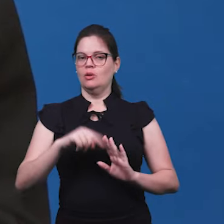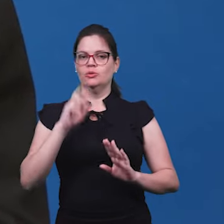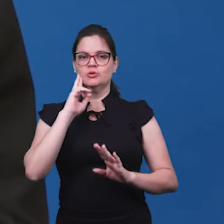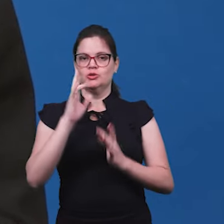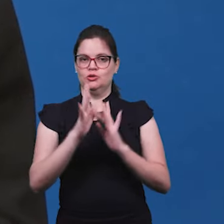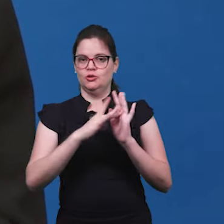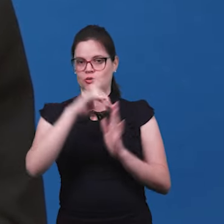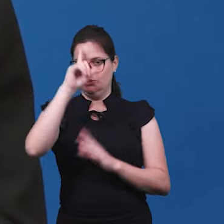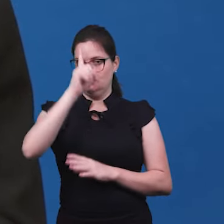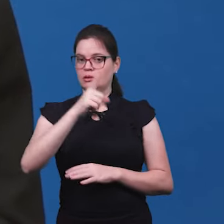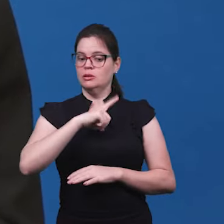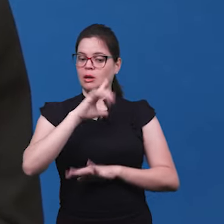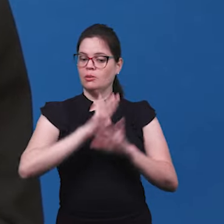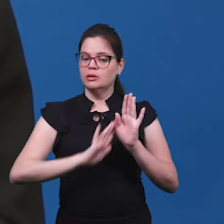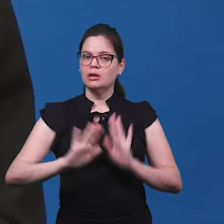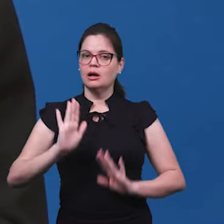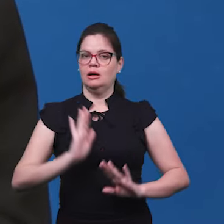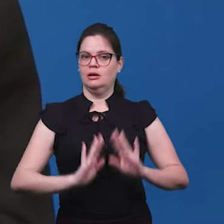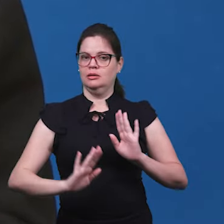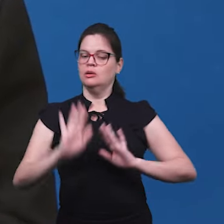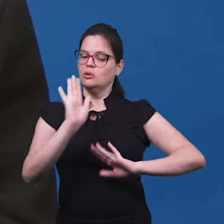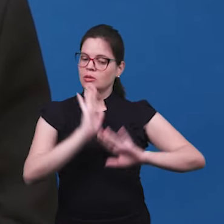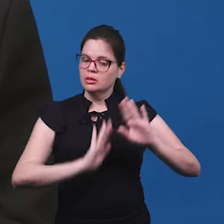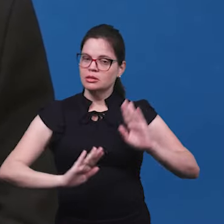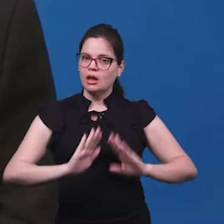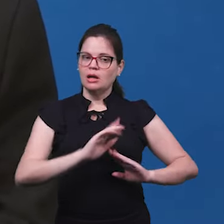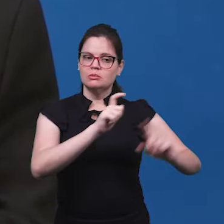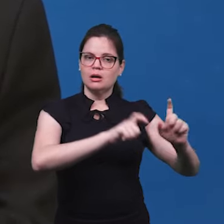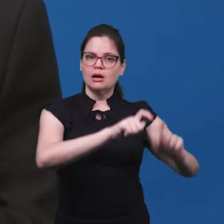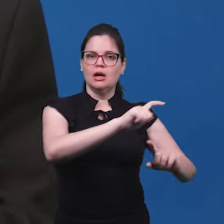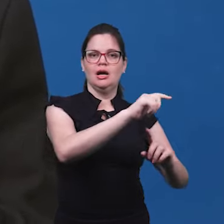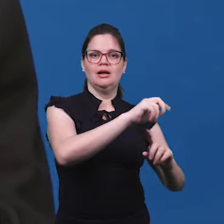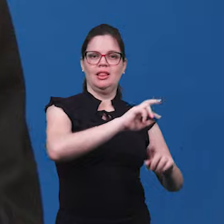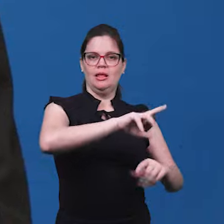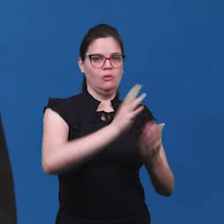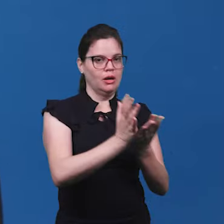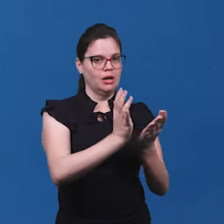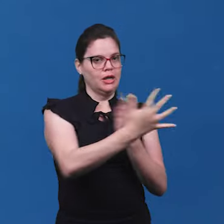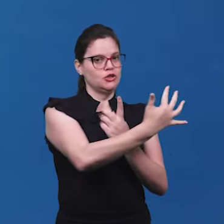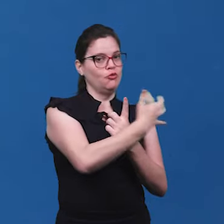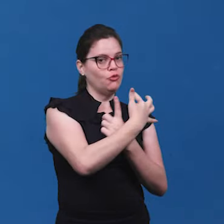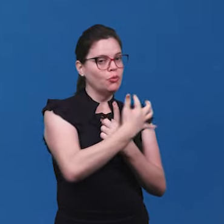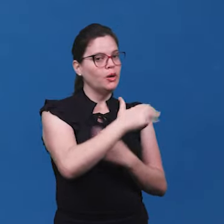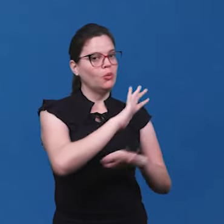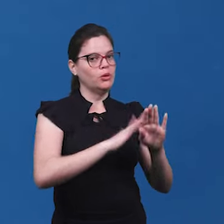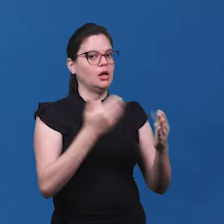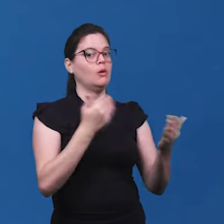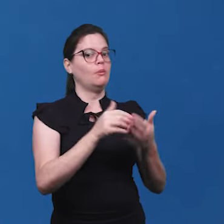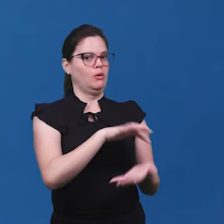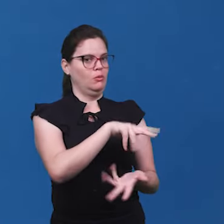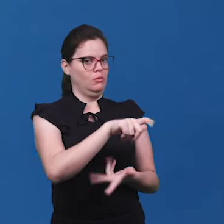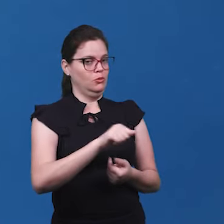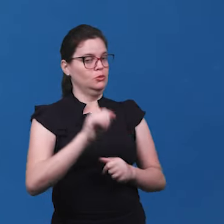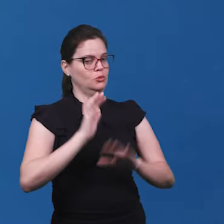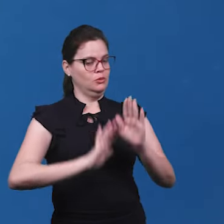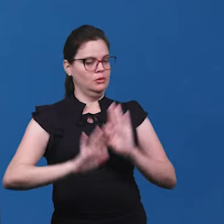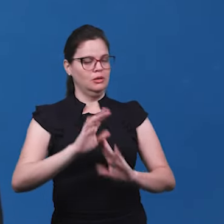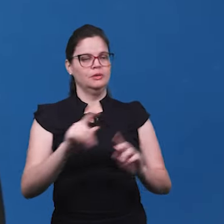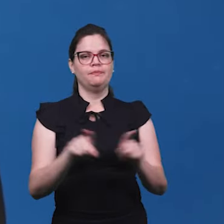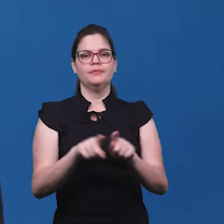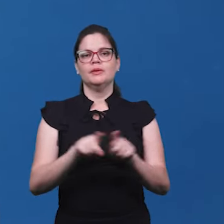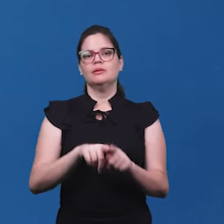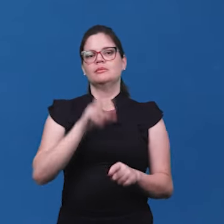coisas da religião. A resposta também da Maria Emanuele foi uma resposta muito boa, porque ela acompanhou muito bem aí,